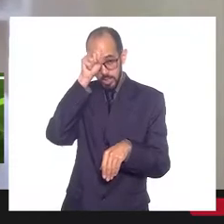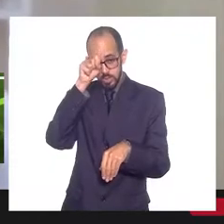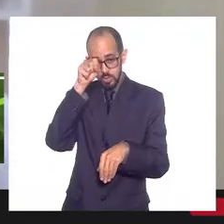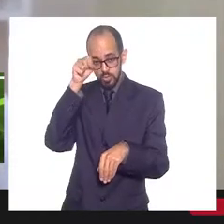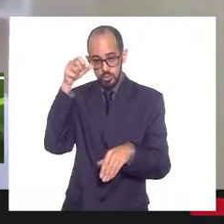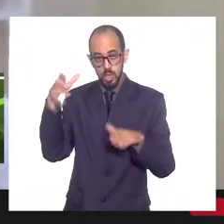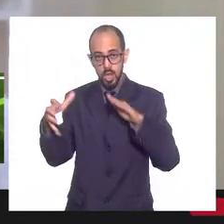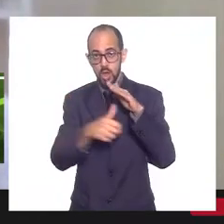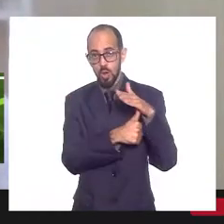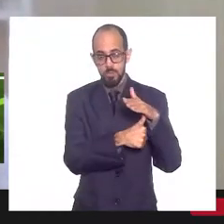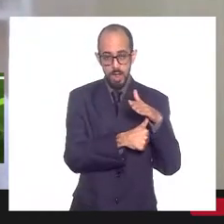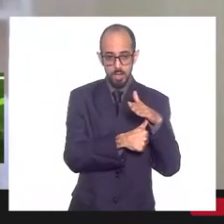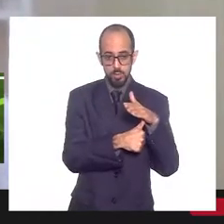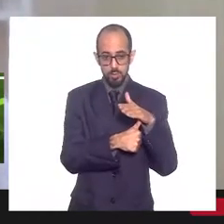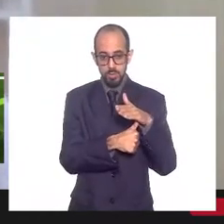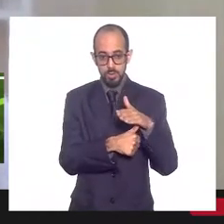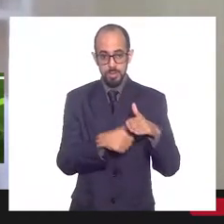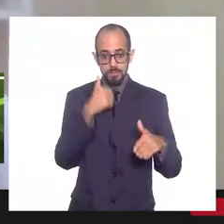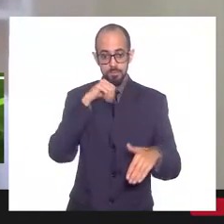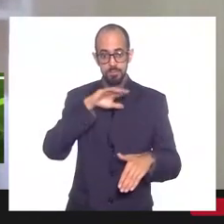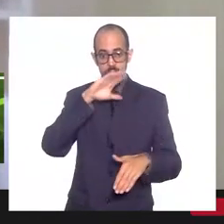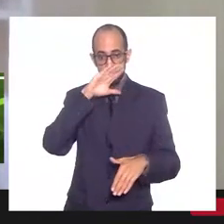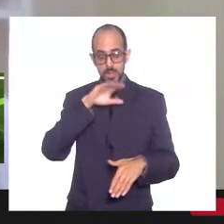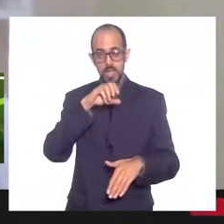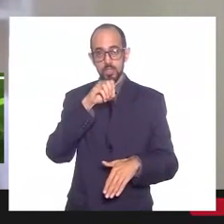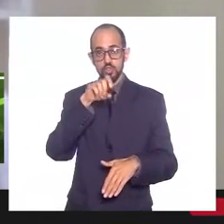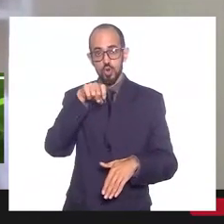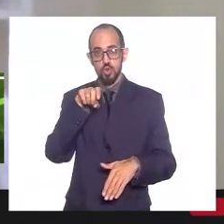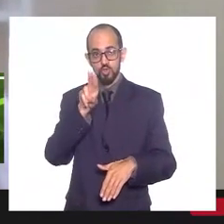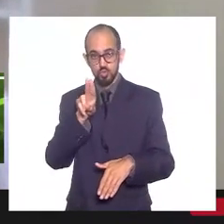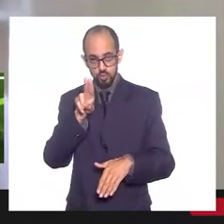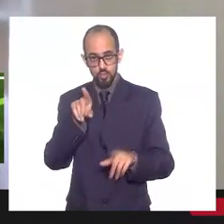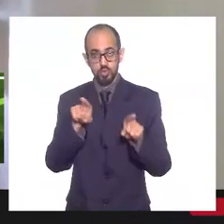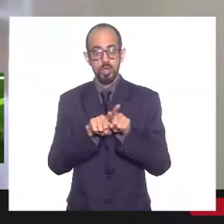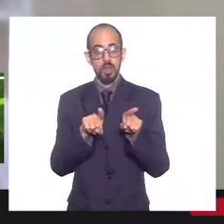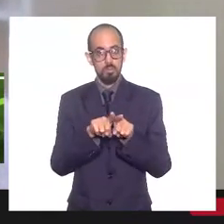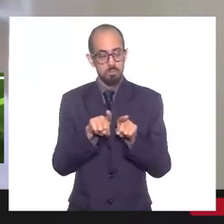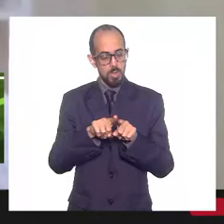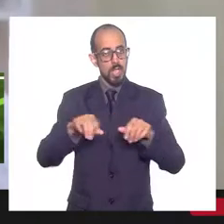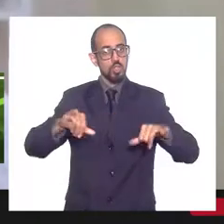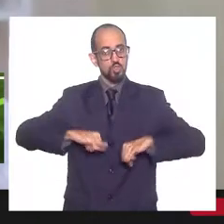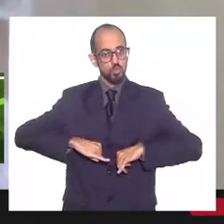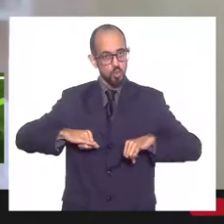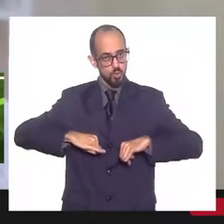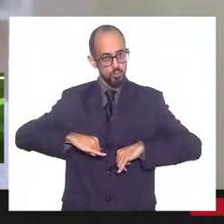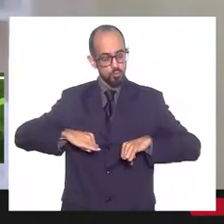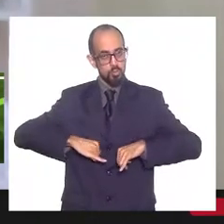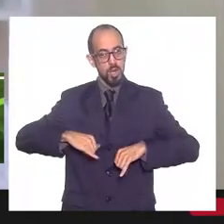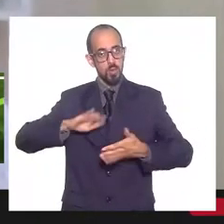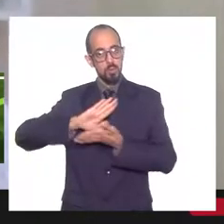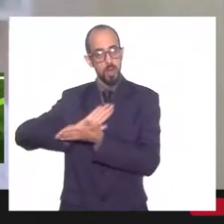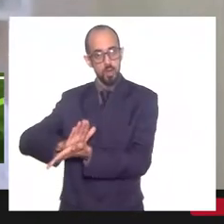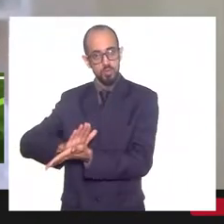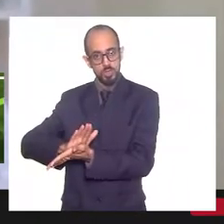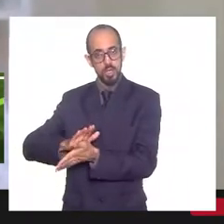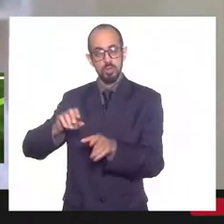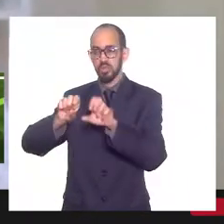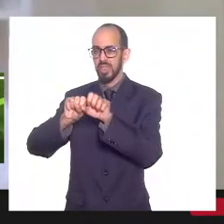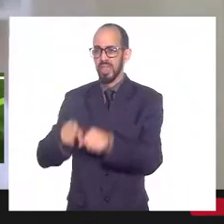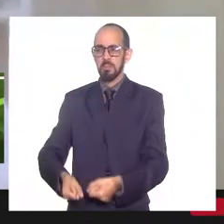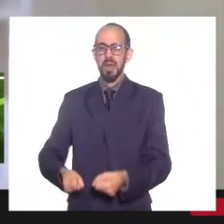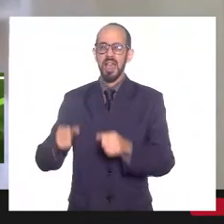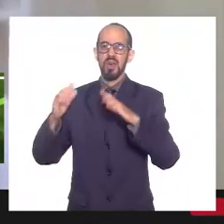Márcia de Oxum do Ilê Axé EA hoje o Amir onde também sofreu grande tolerância teve sua casa